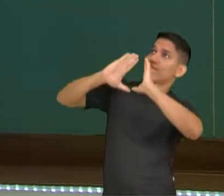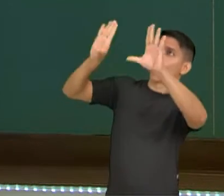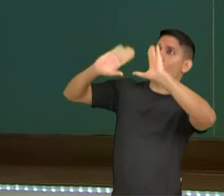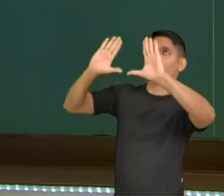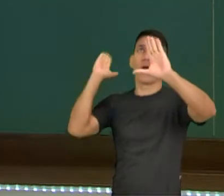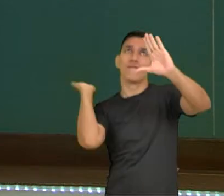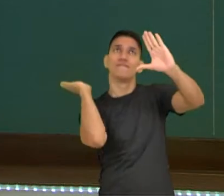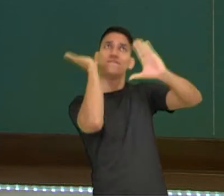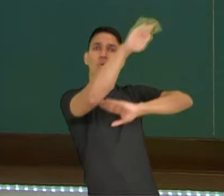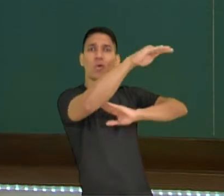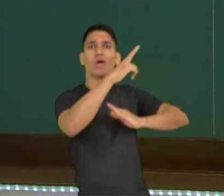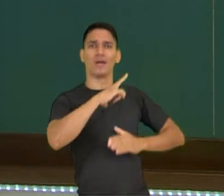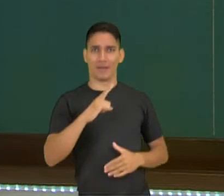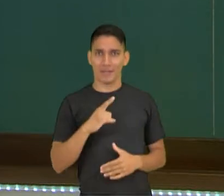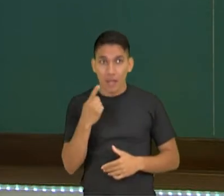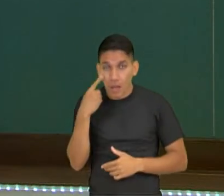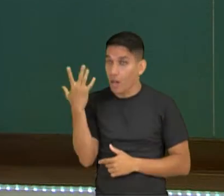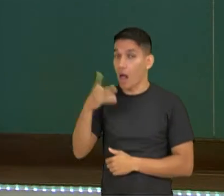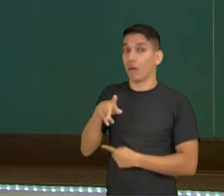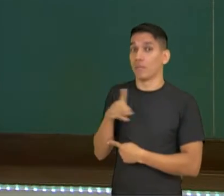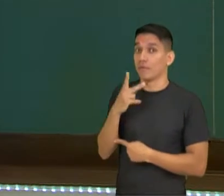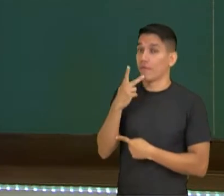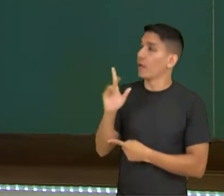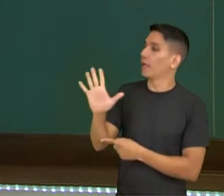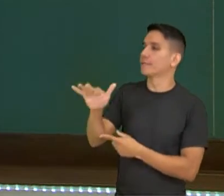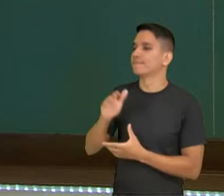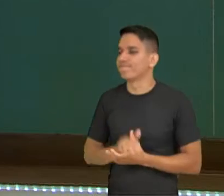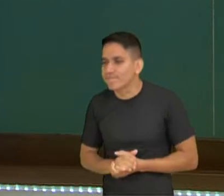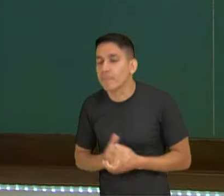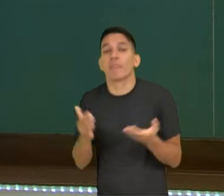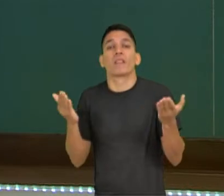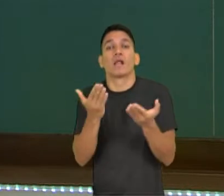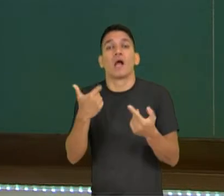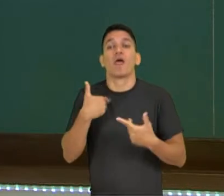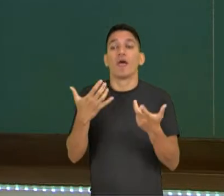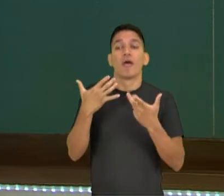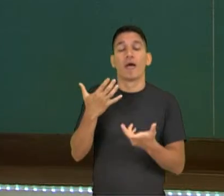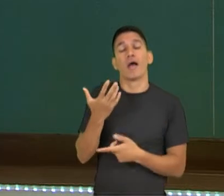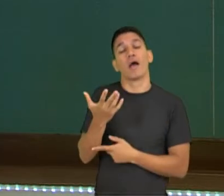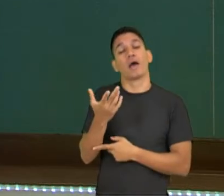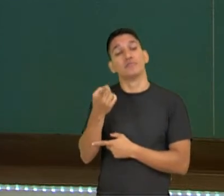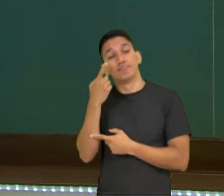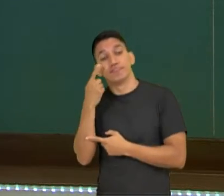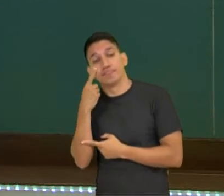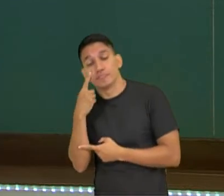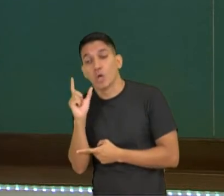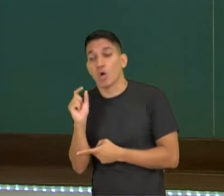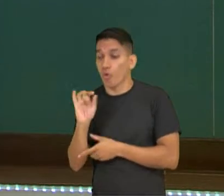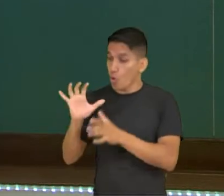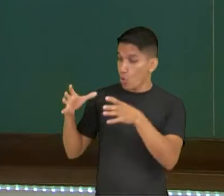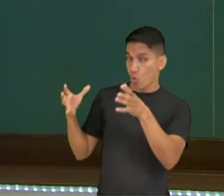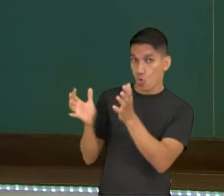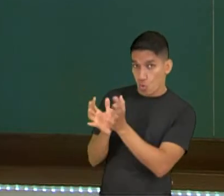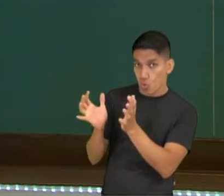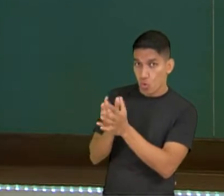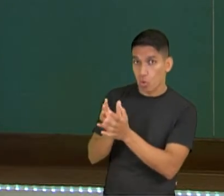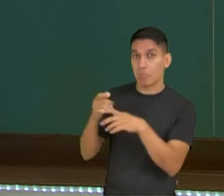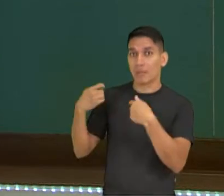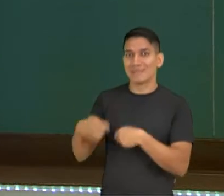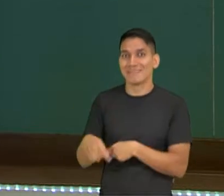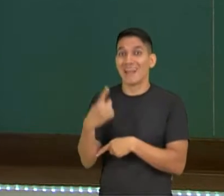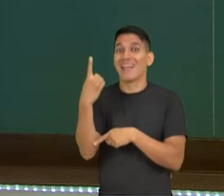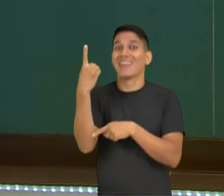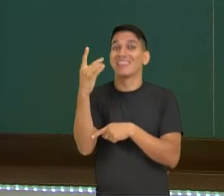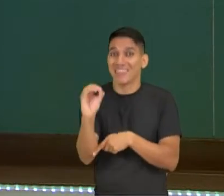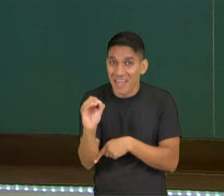com a professora ali. A professora pode ser que ela fale assim, agora eu quero ver os grupos vão ter que dar 10 toques